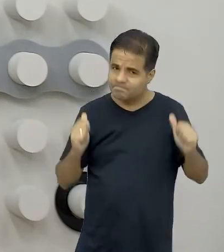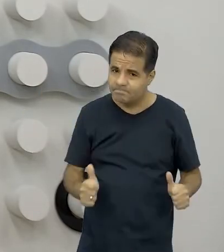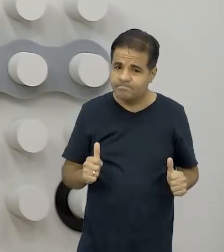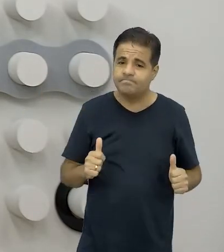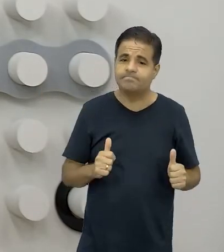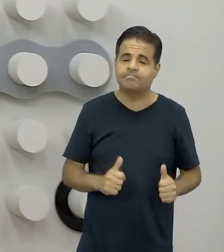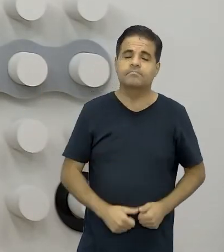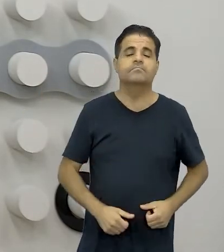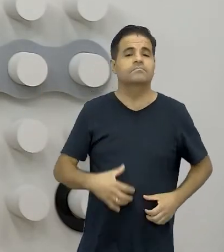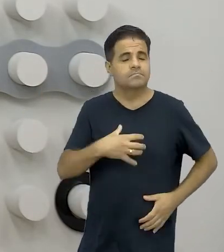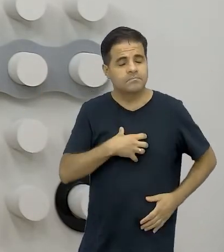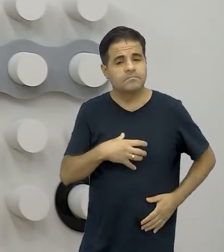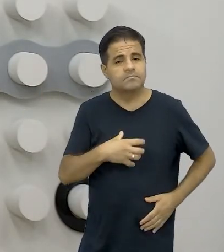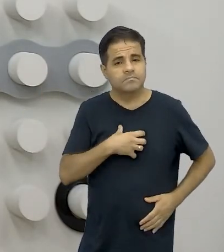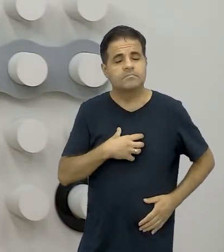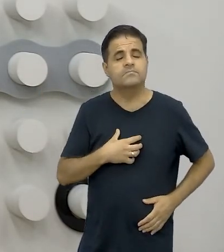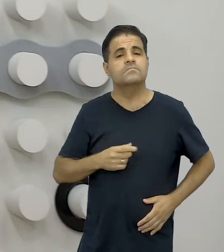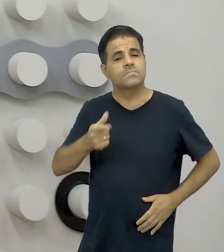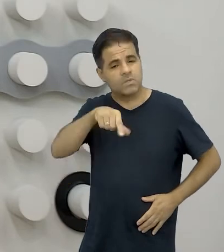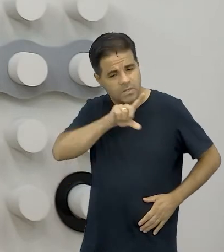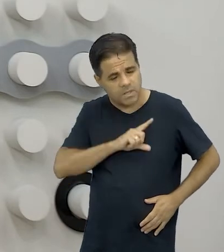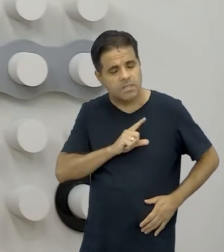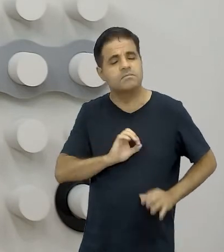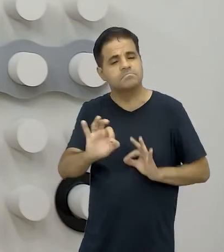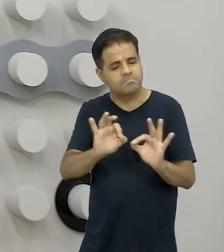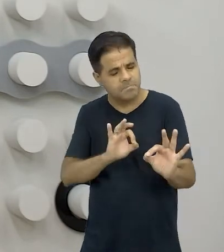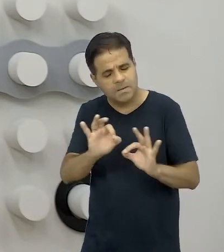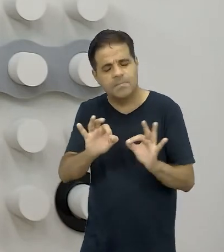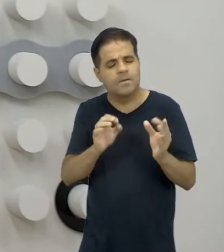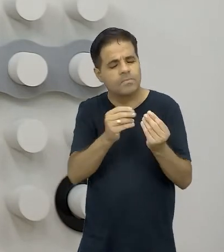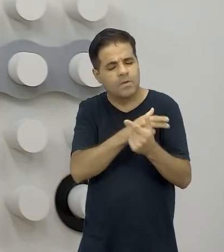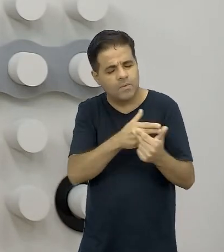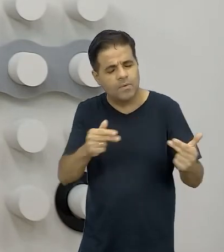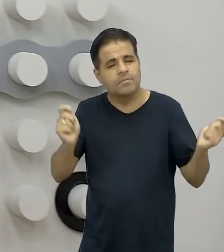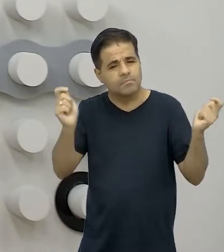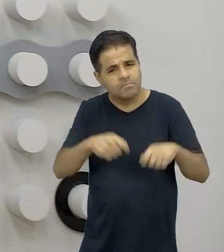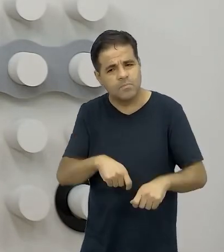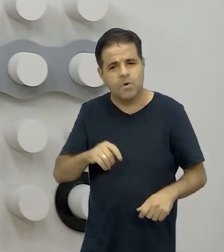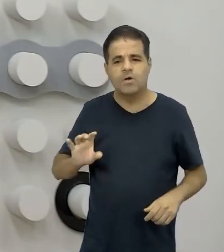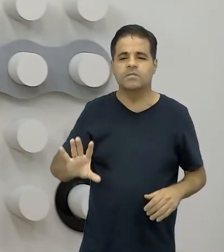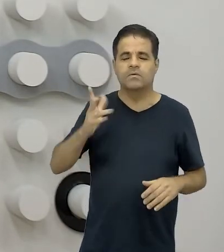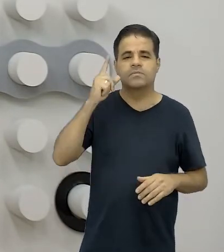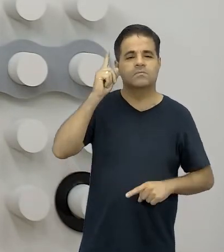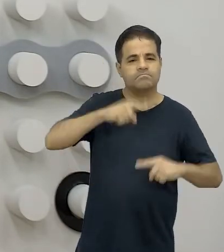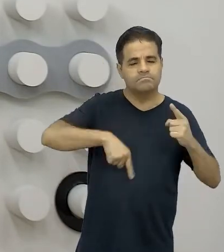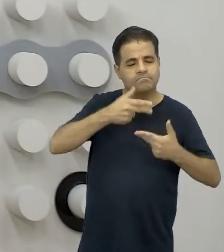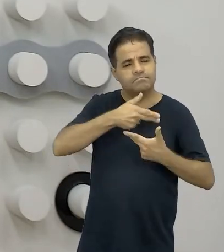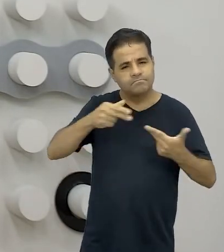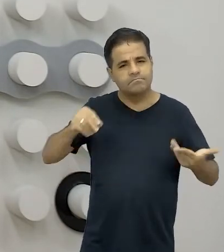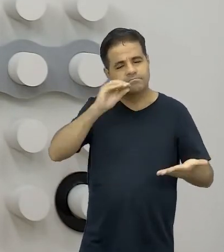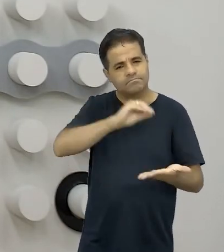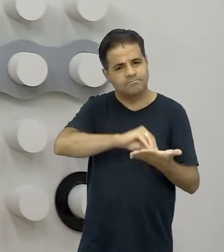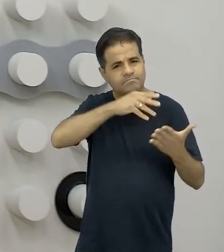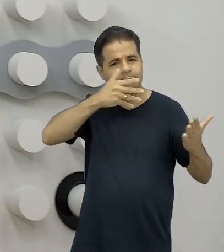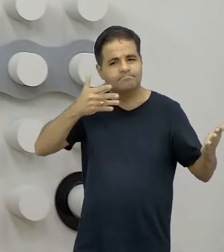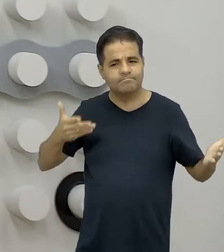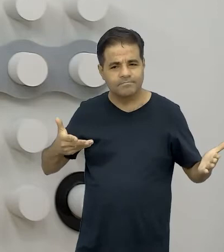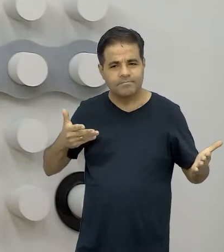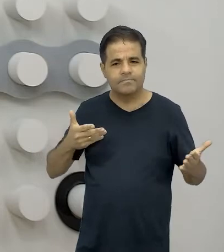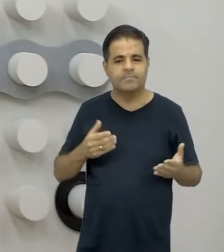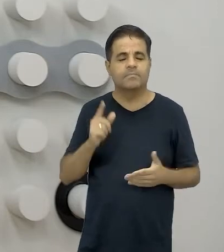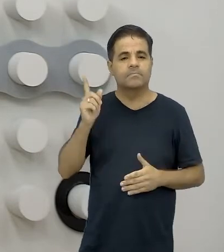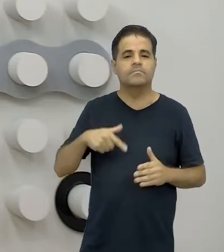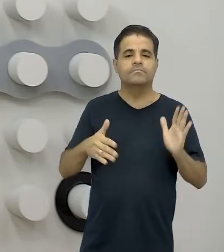mas é um modo da gente se preparar para o que está por vir nesse componente curricular, tá certo?